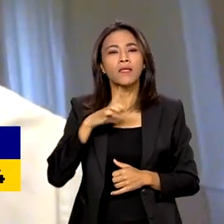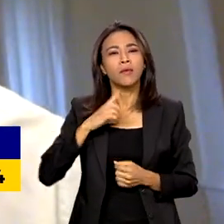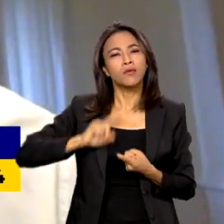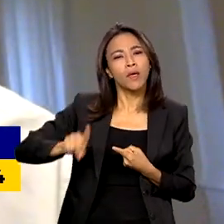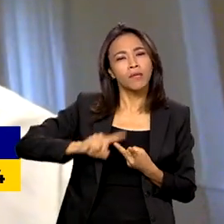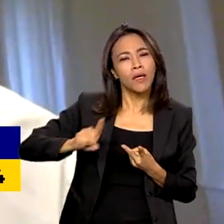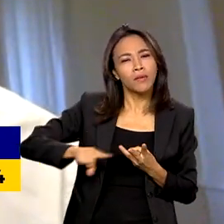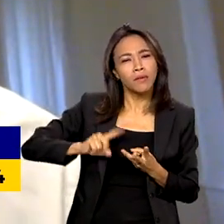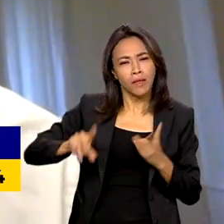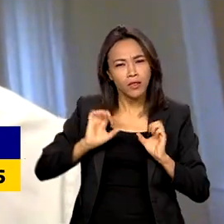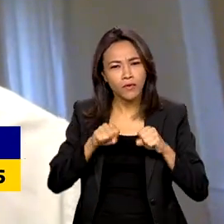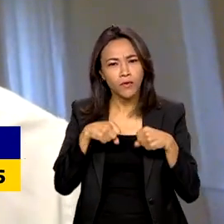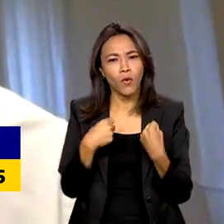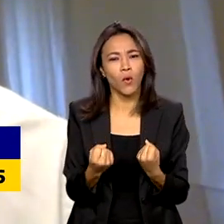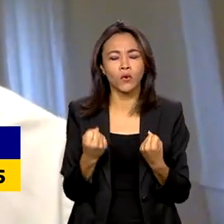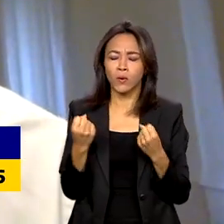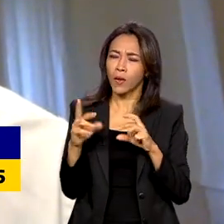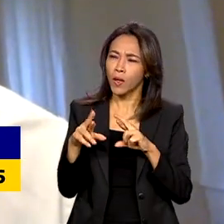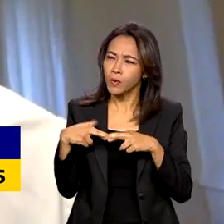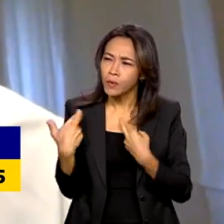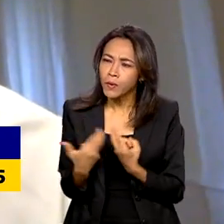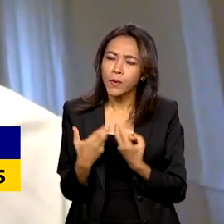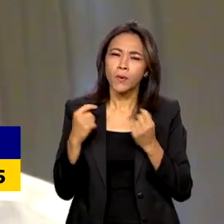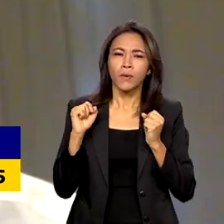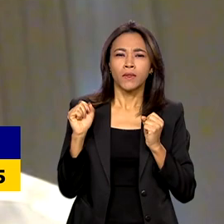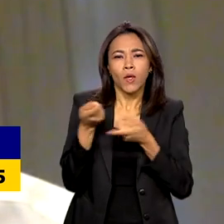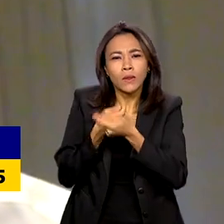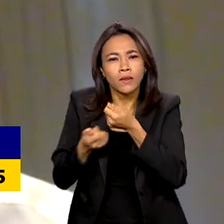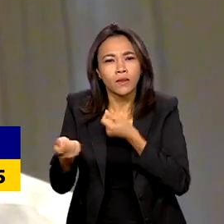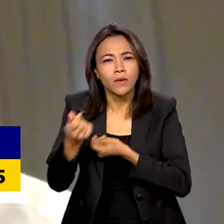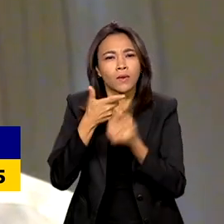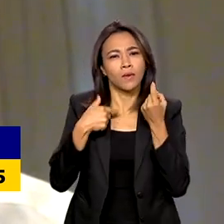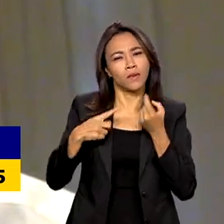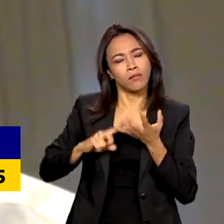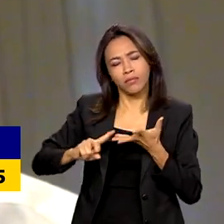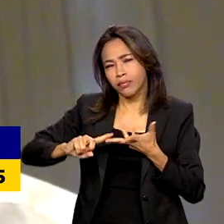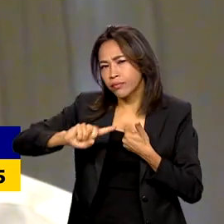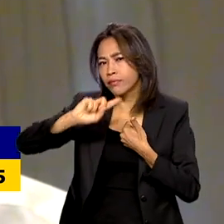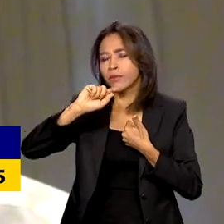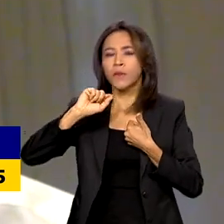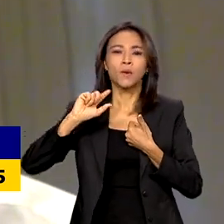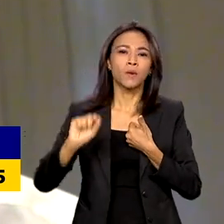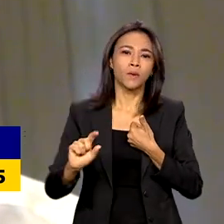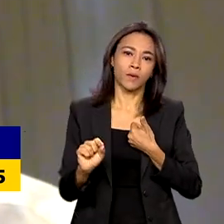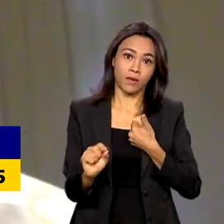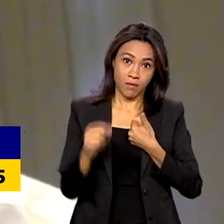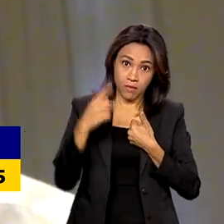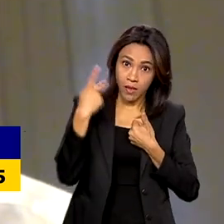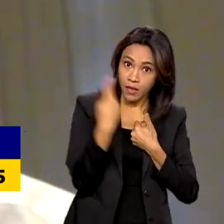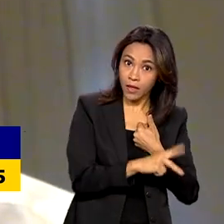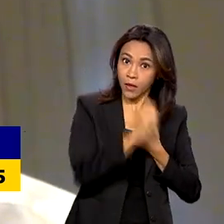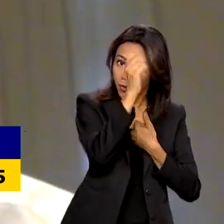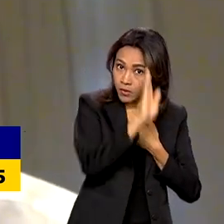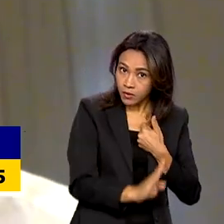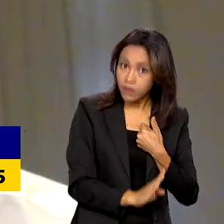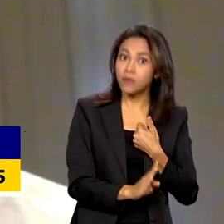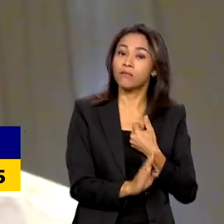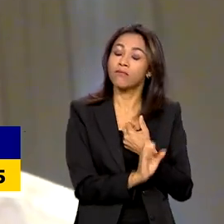de encontros, reuniões, negociações para que a cooperação brasileira